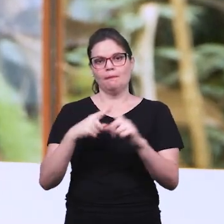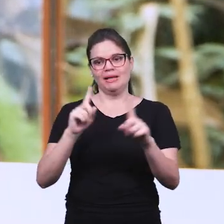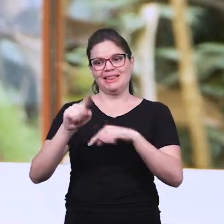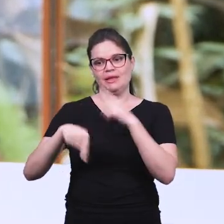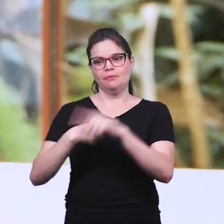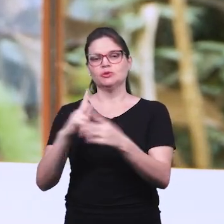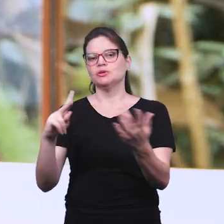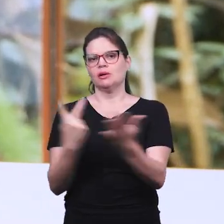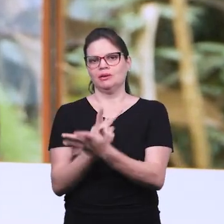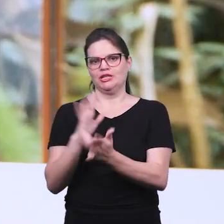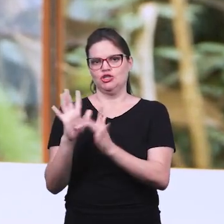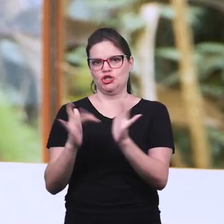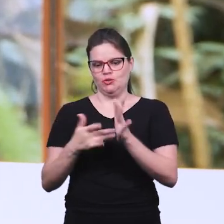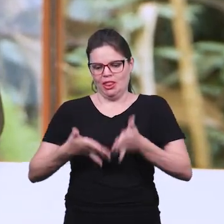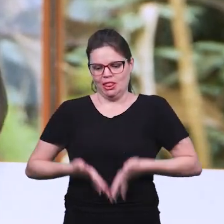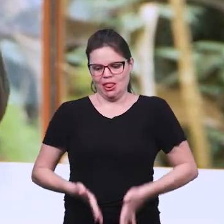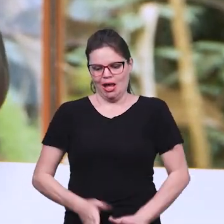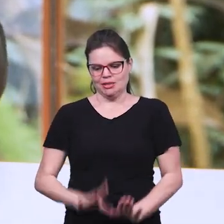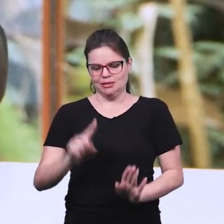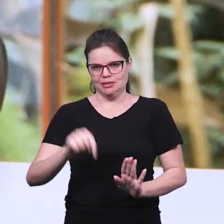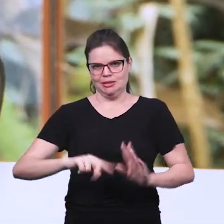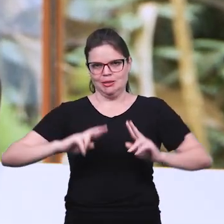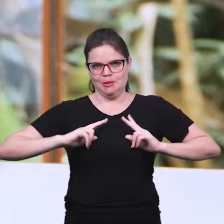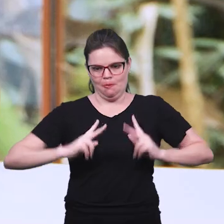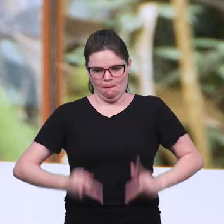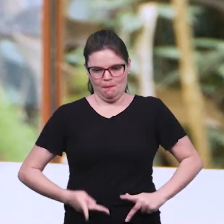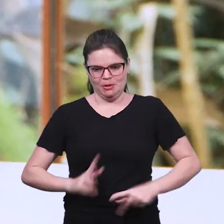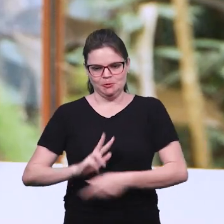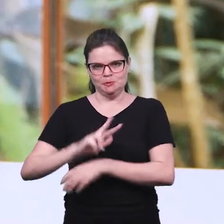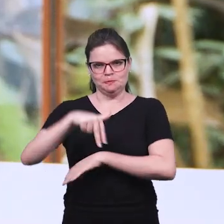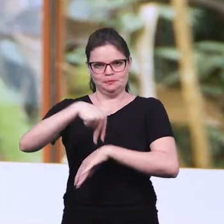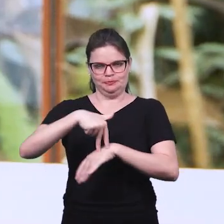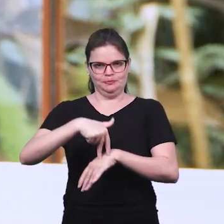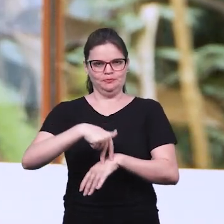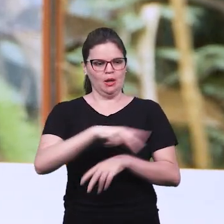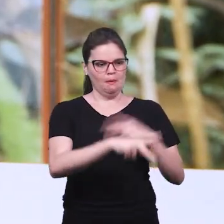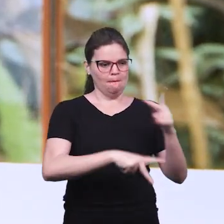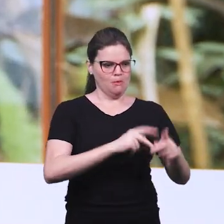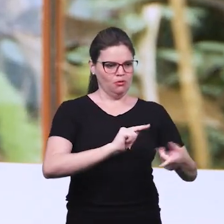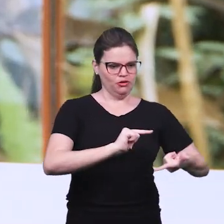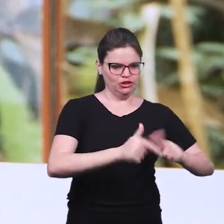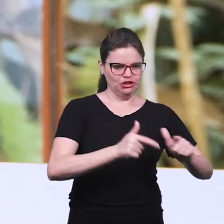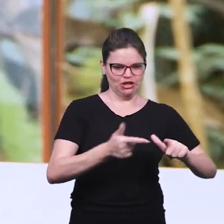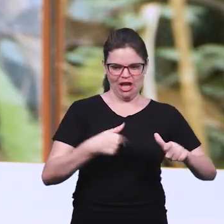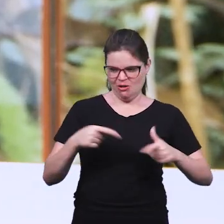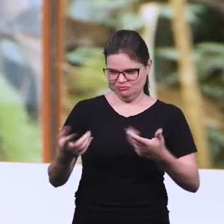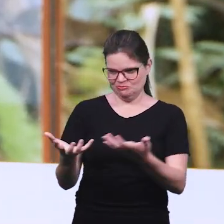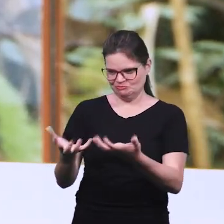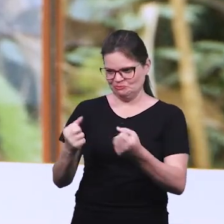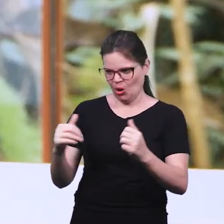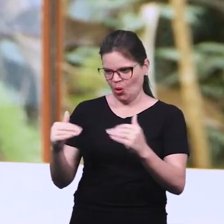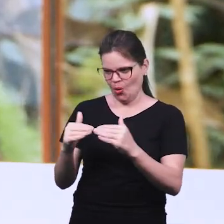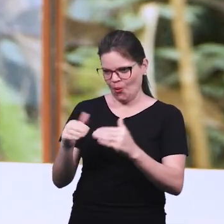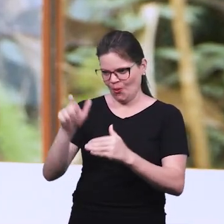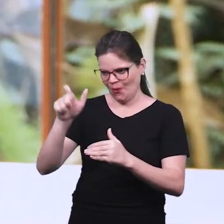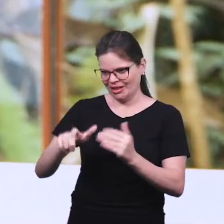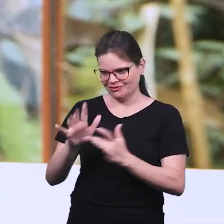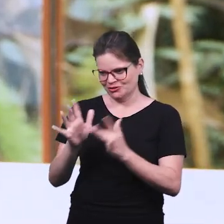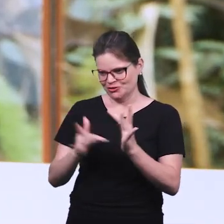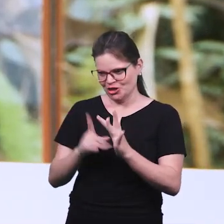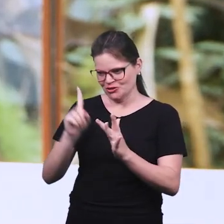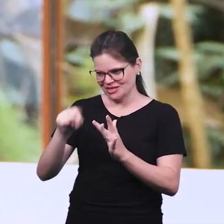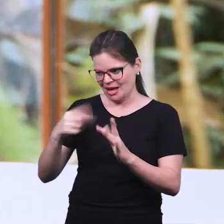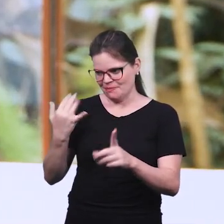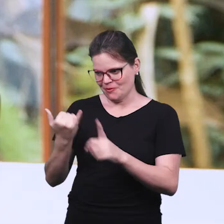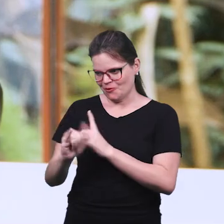ministério, o povo de Israel, no seu conjunto, não o recebeu, não o reconheceu como o Messias profetizado no